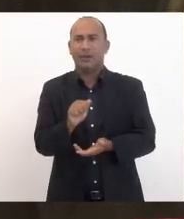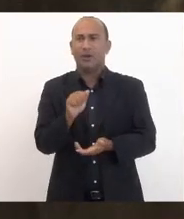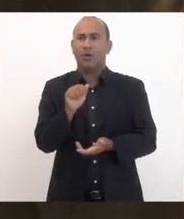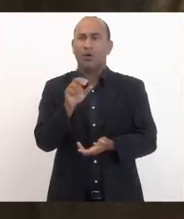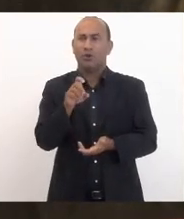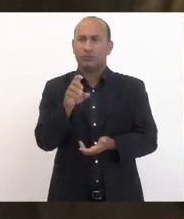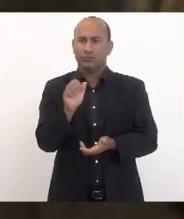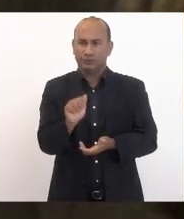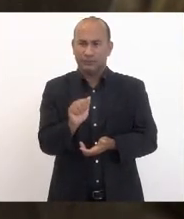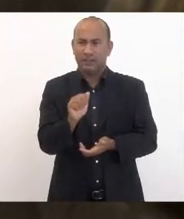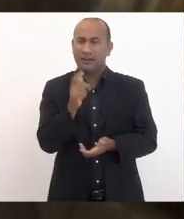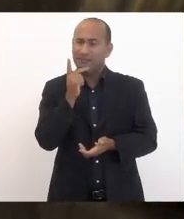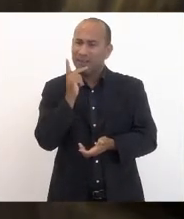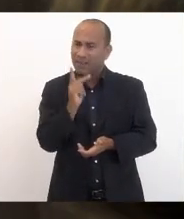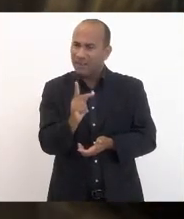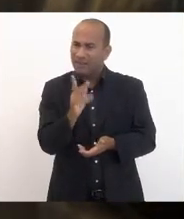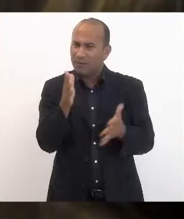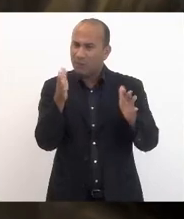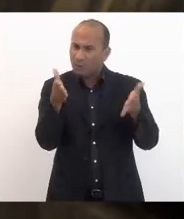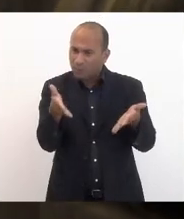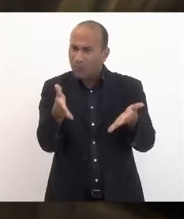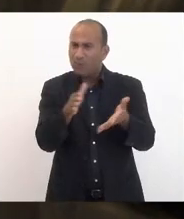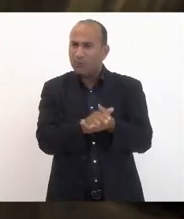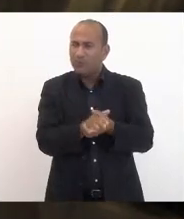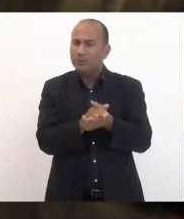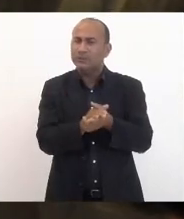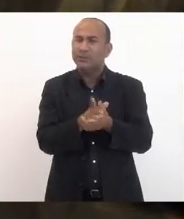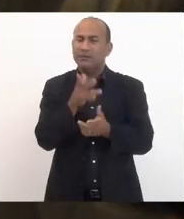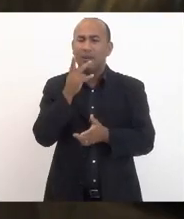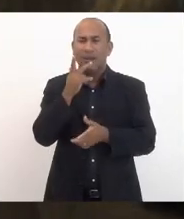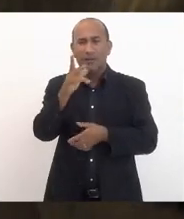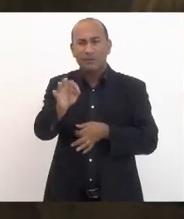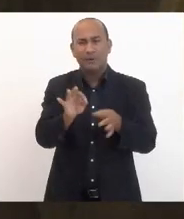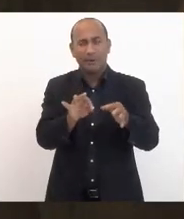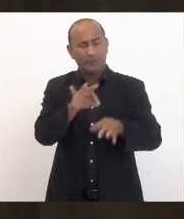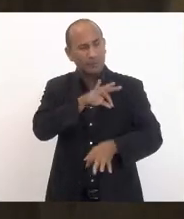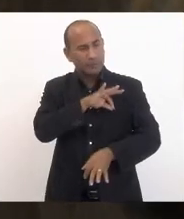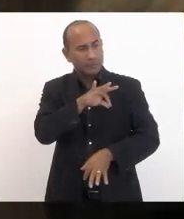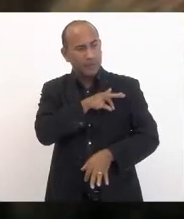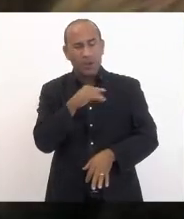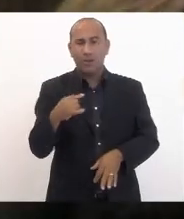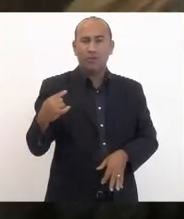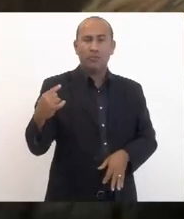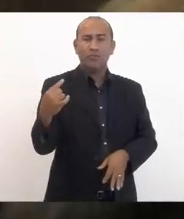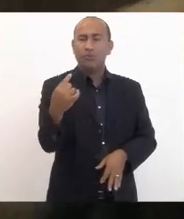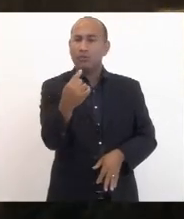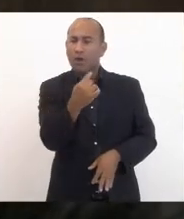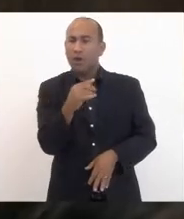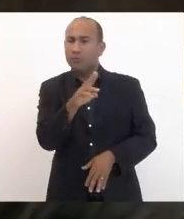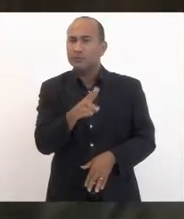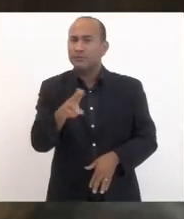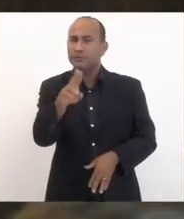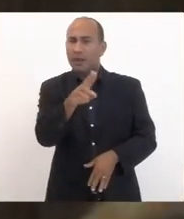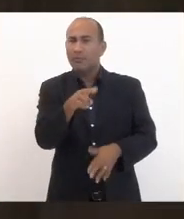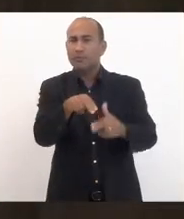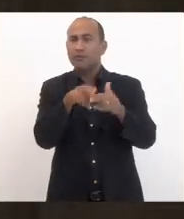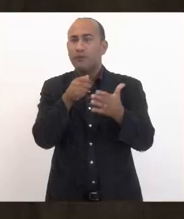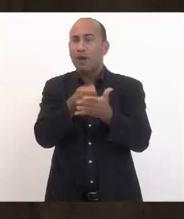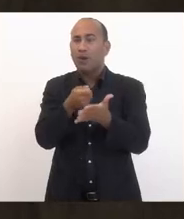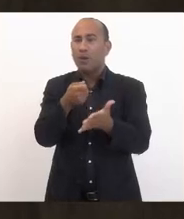aprovar sobre procedimentos em operações policiais e que nós usamos para cobrar, inclusive